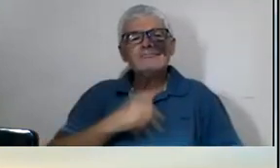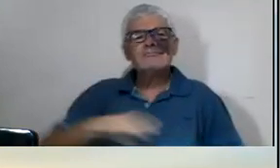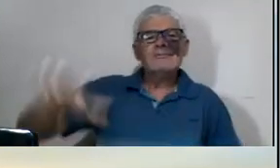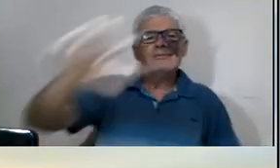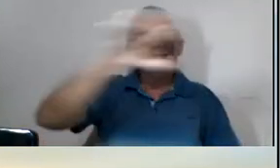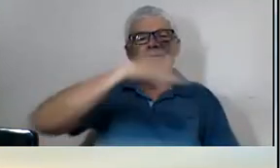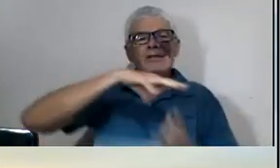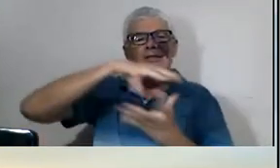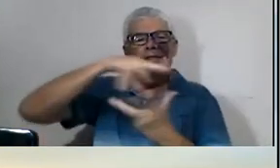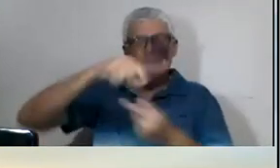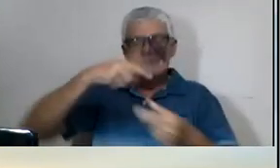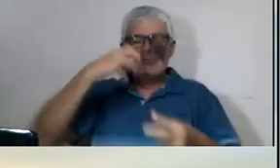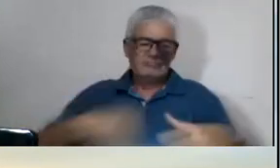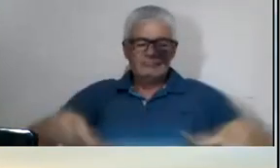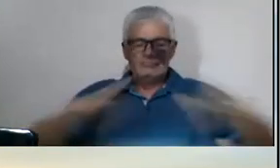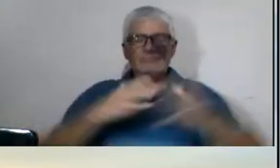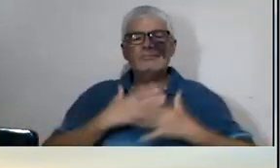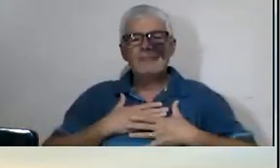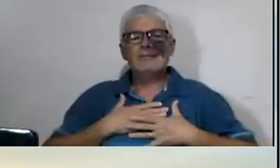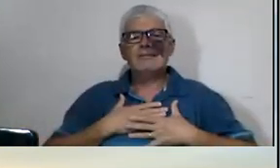puder ler para mim, Ricardo, por favor,